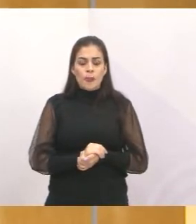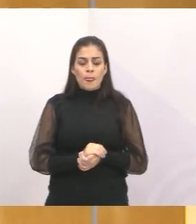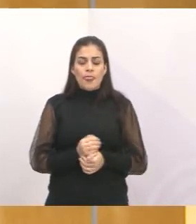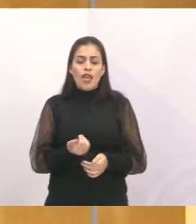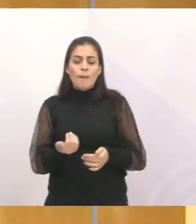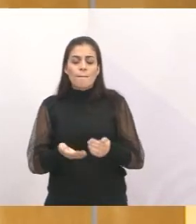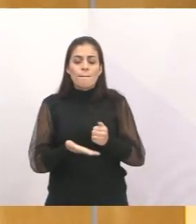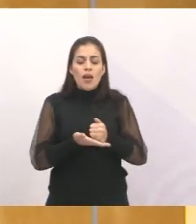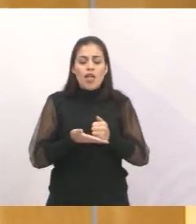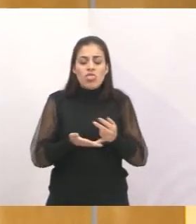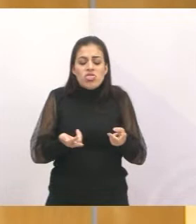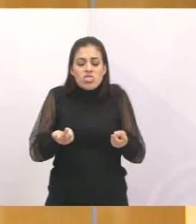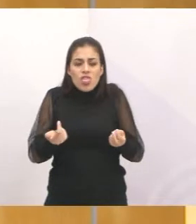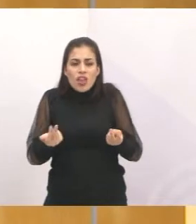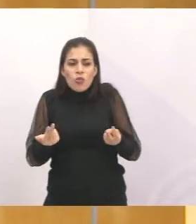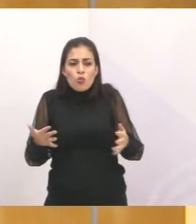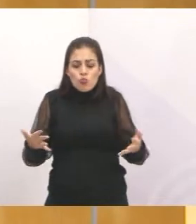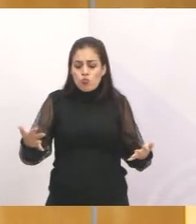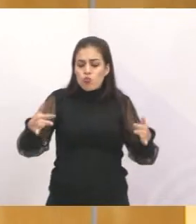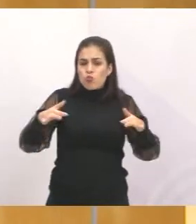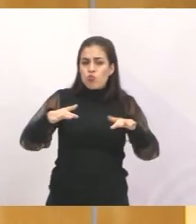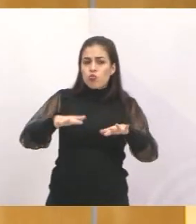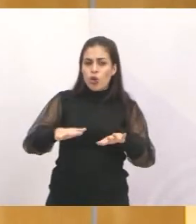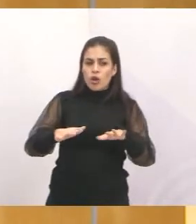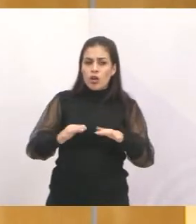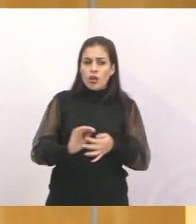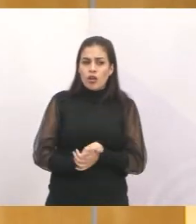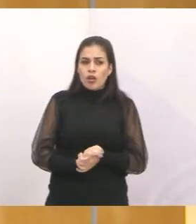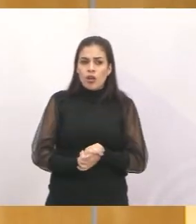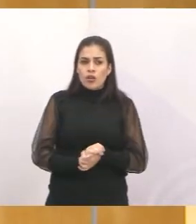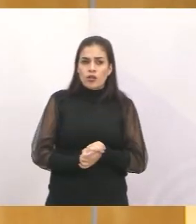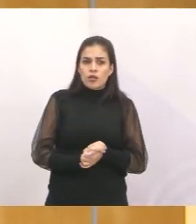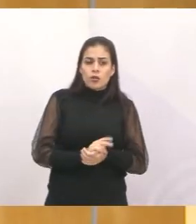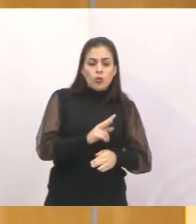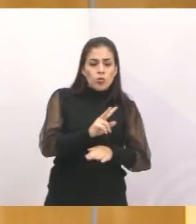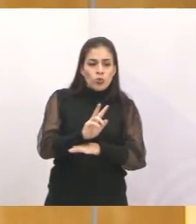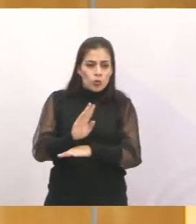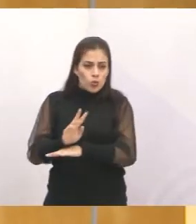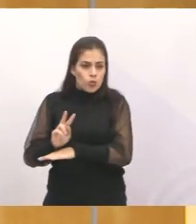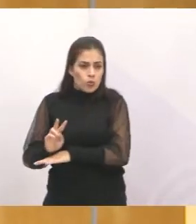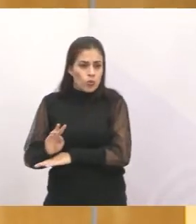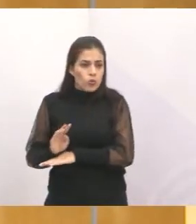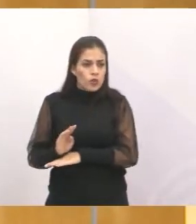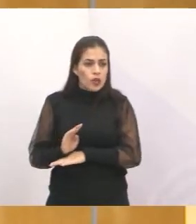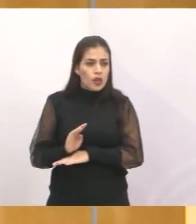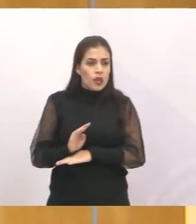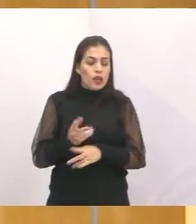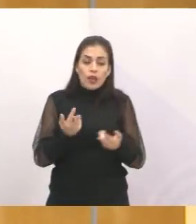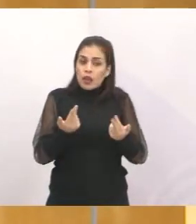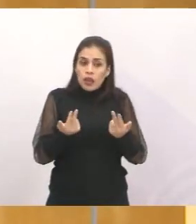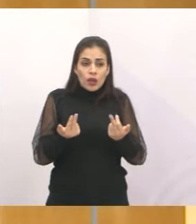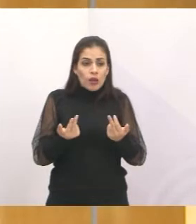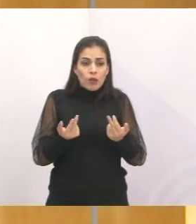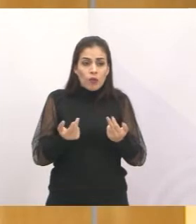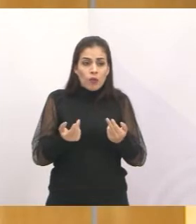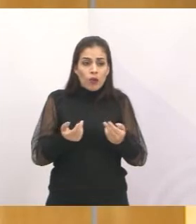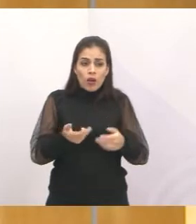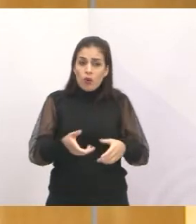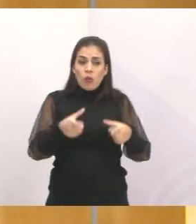igualdade, nós temos que dar tratamento igual para cargos